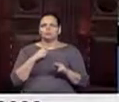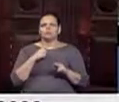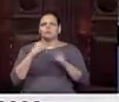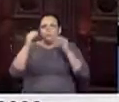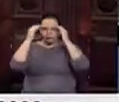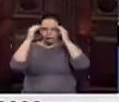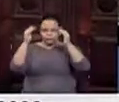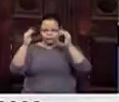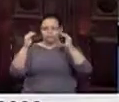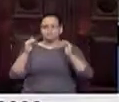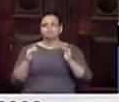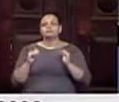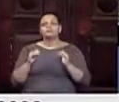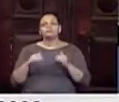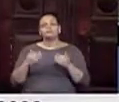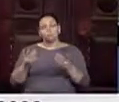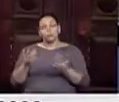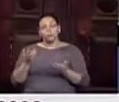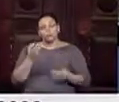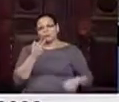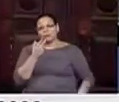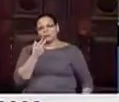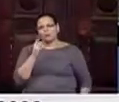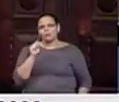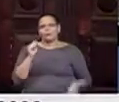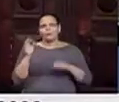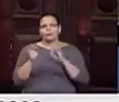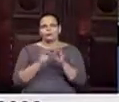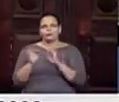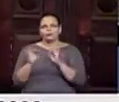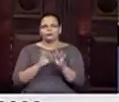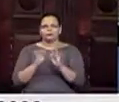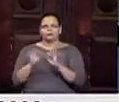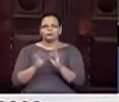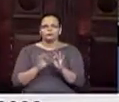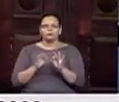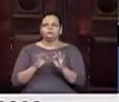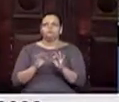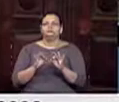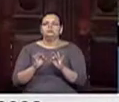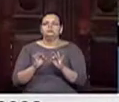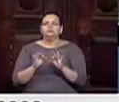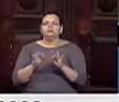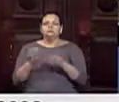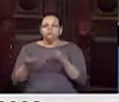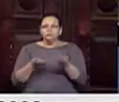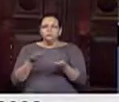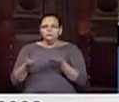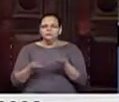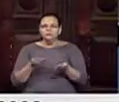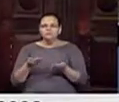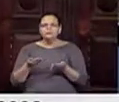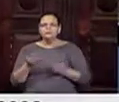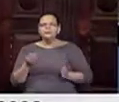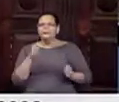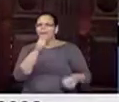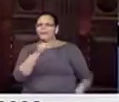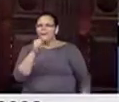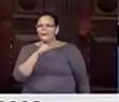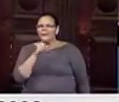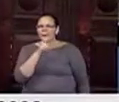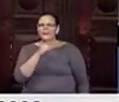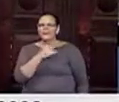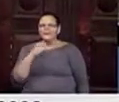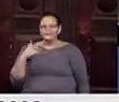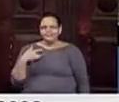respeito então eu quero dizer se o presidente é que o projeto visa tratar a questão de drogas como uma questão de